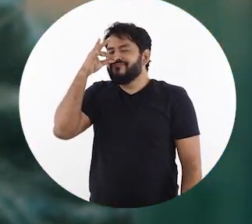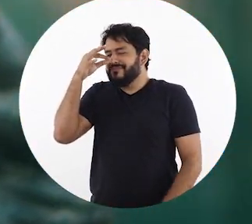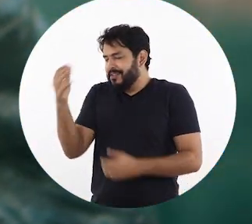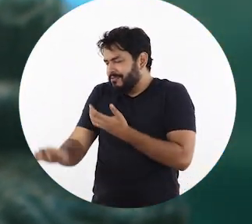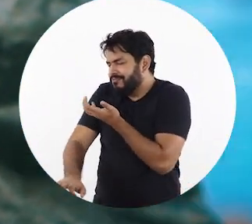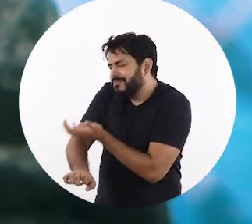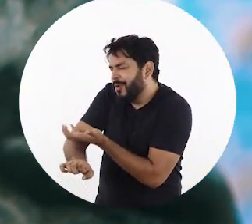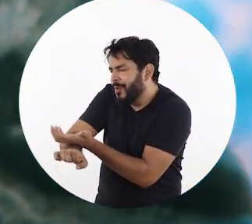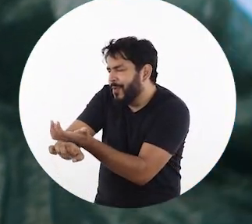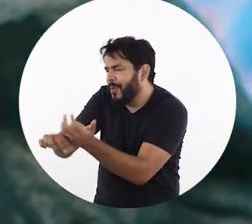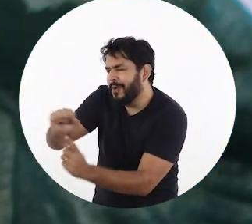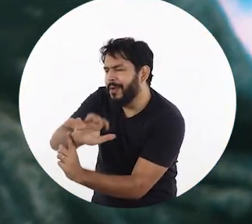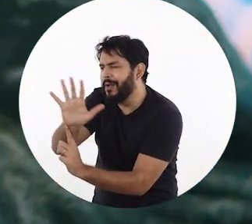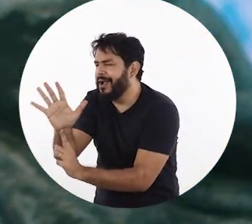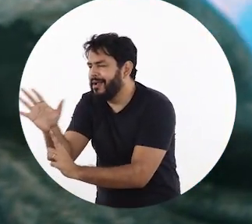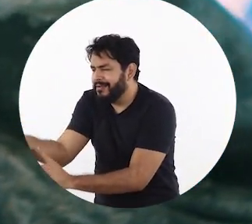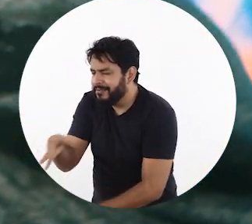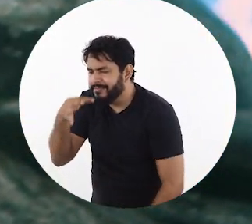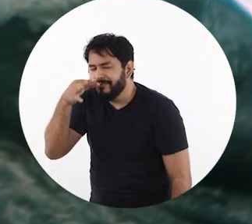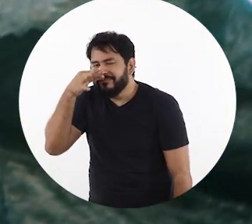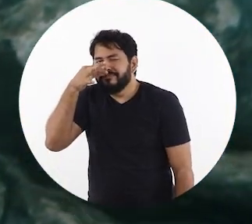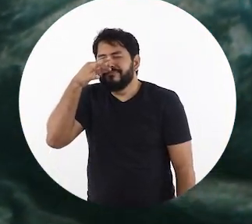Craveiro, dá-me um botão.